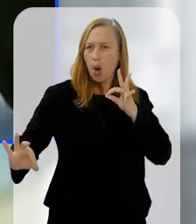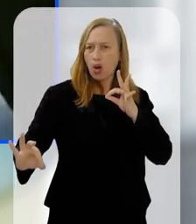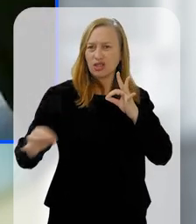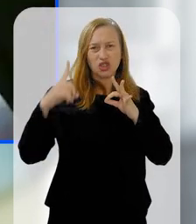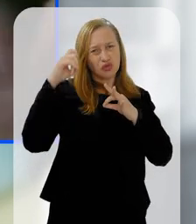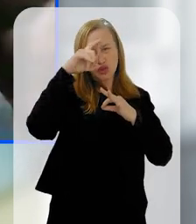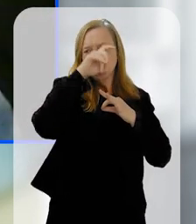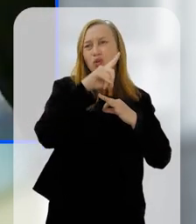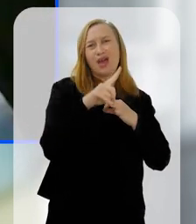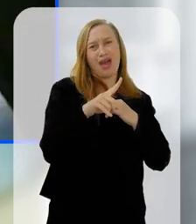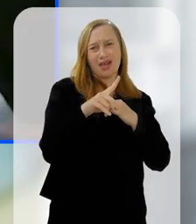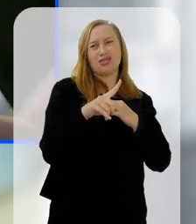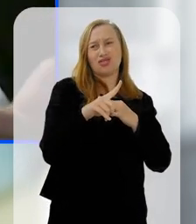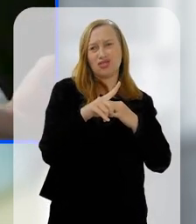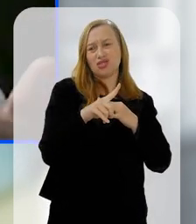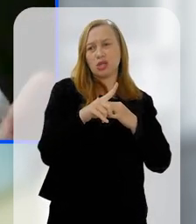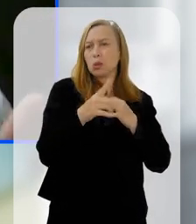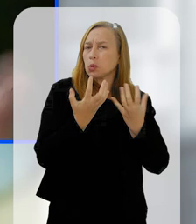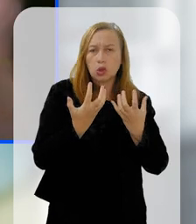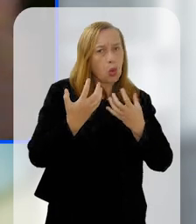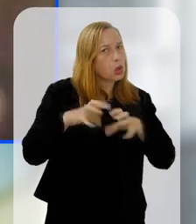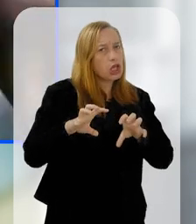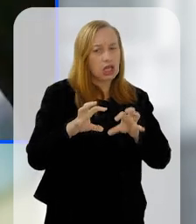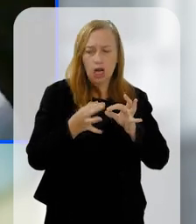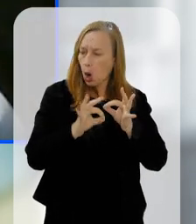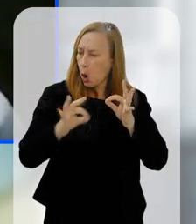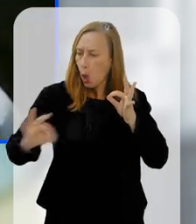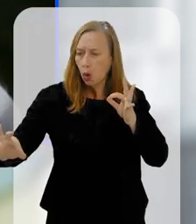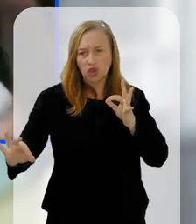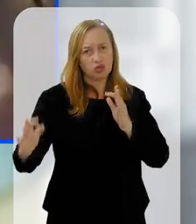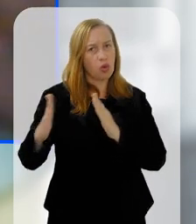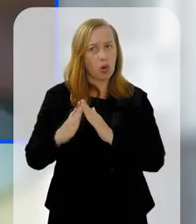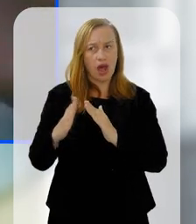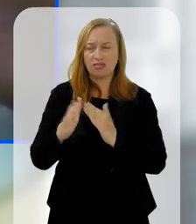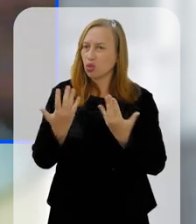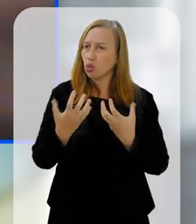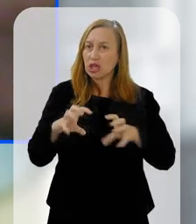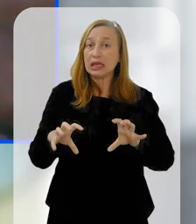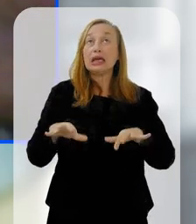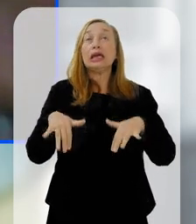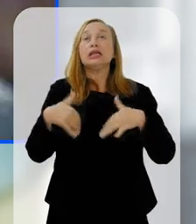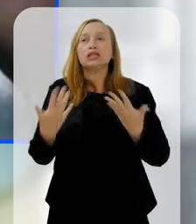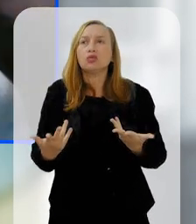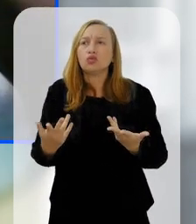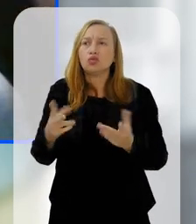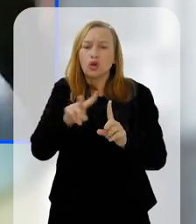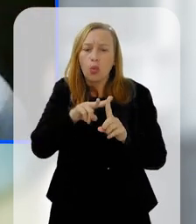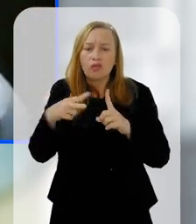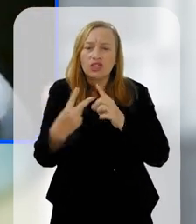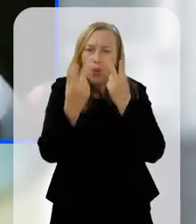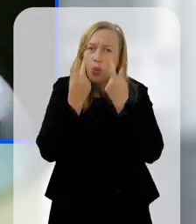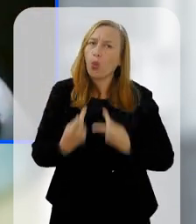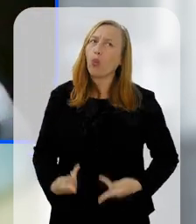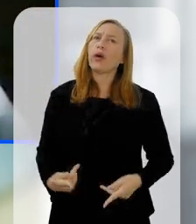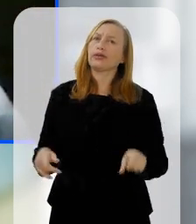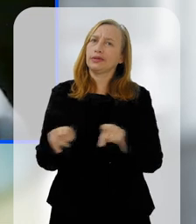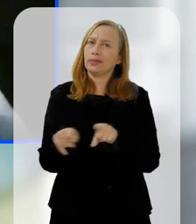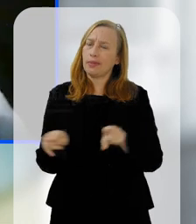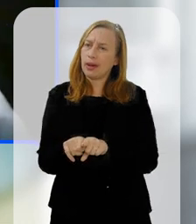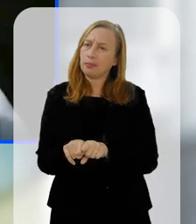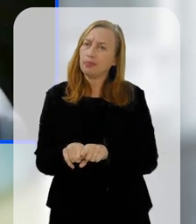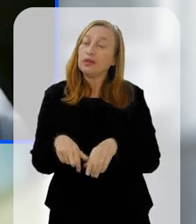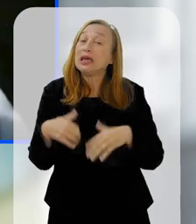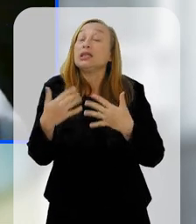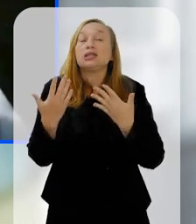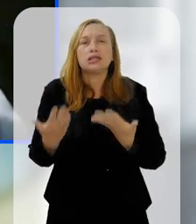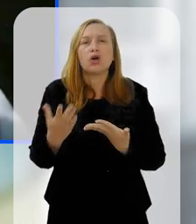da creche, longe dos amigos, não queriam ser desterradas. Então, Sim. isso tudo era um olhar humano também. Muito